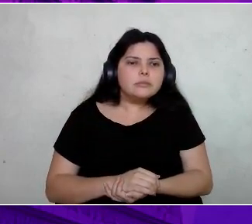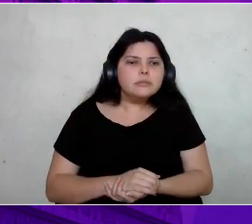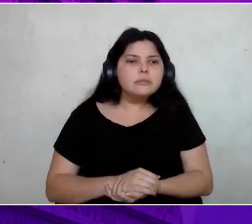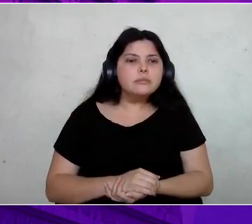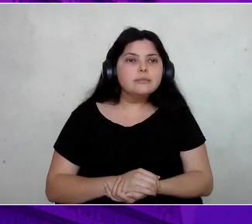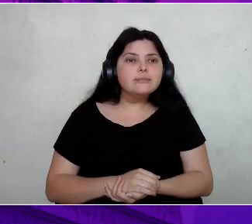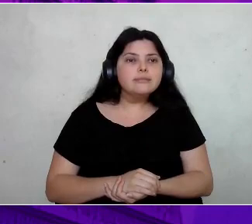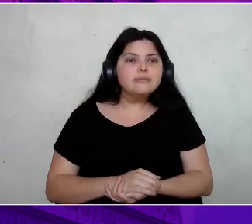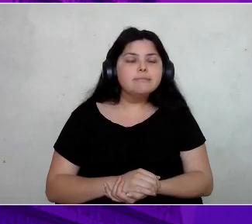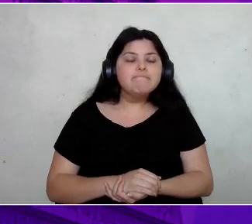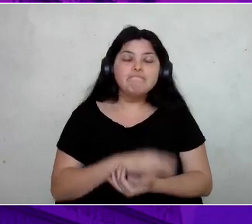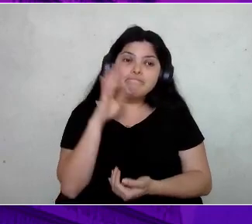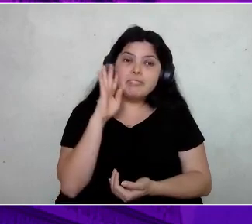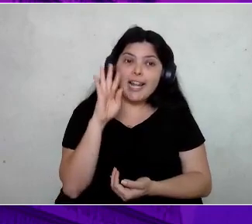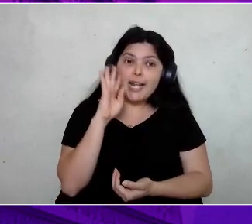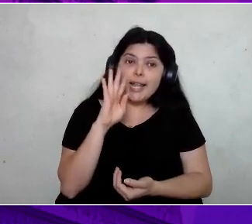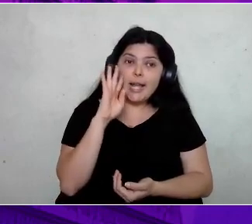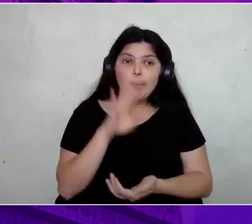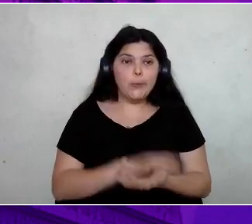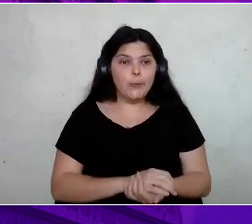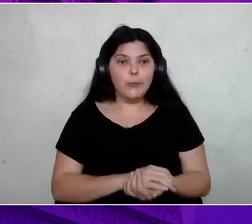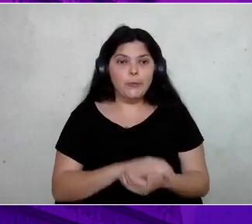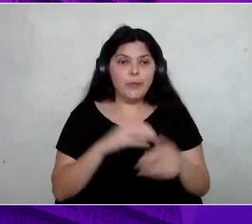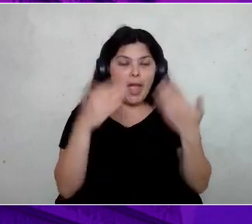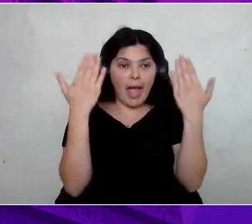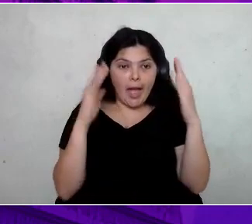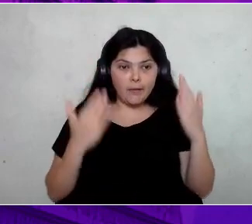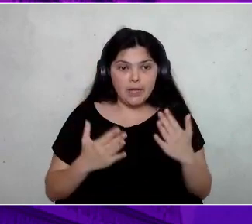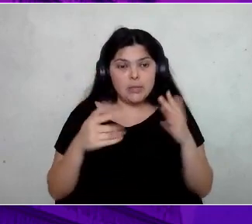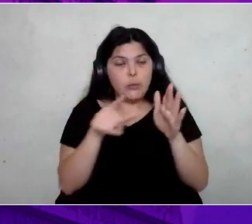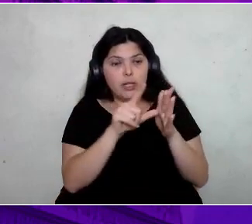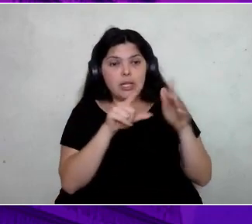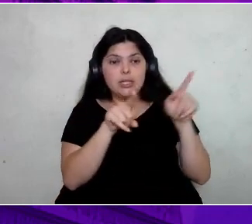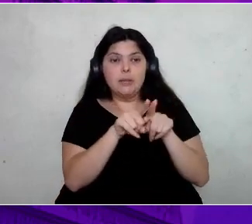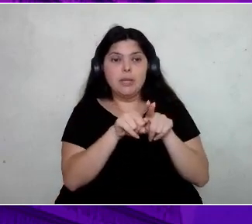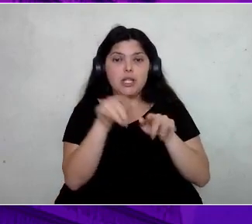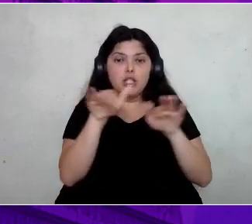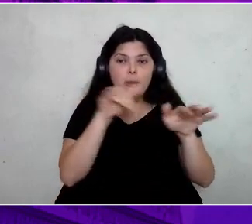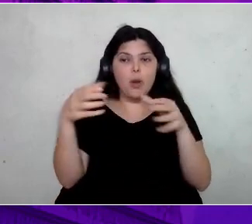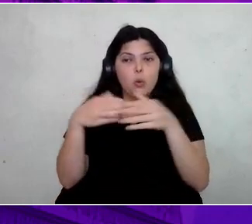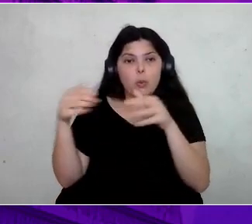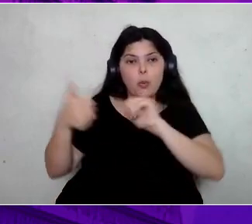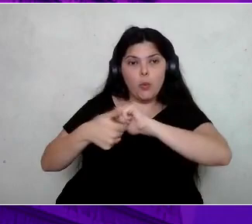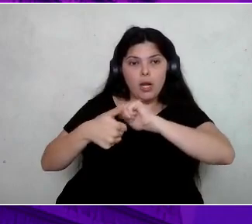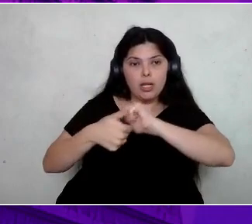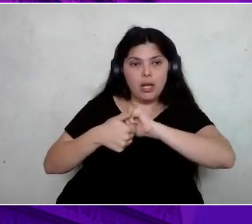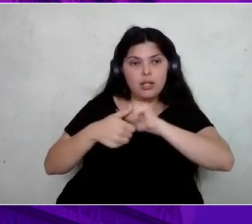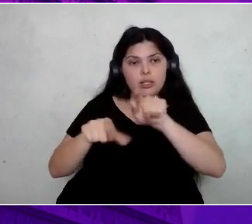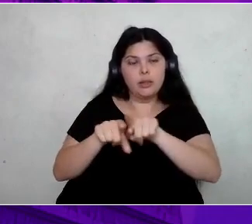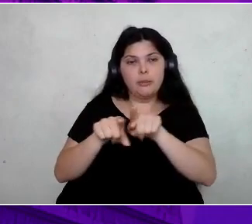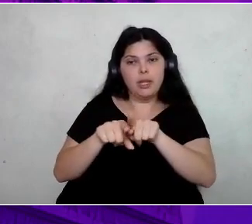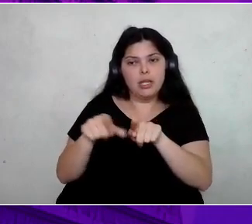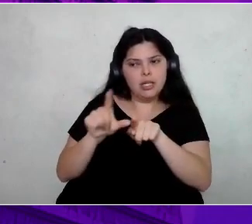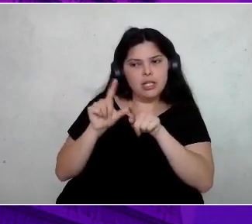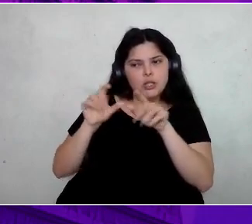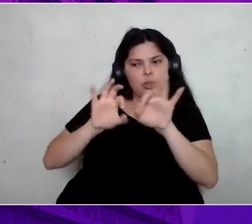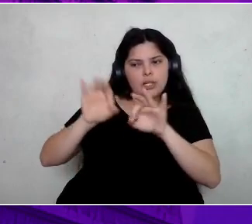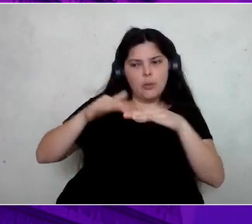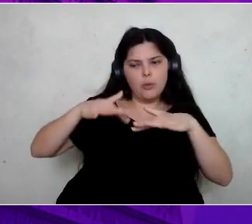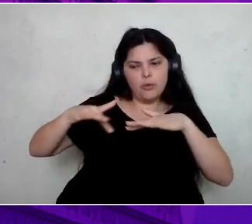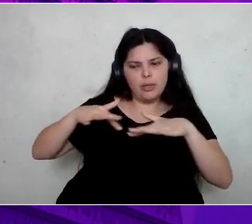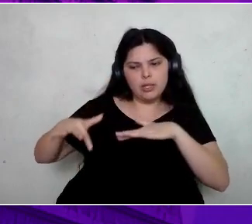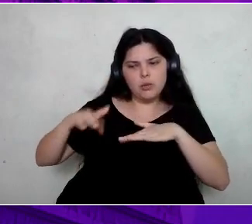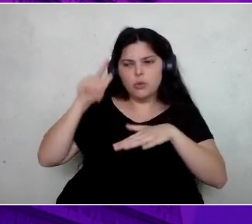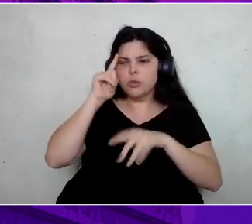Legal fazer uma avaliação prévia, envolver o pessoal de qualidade antes do movimento, para que a gente